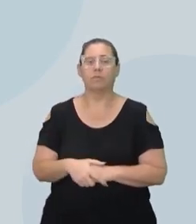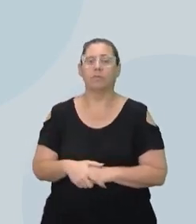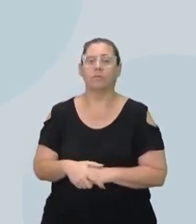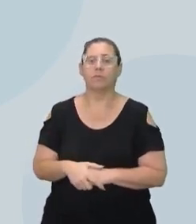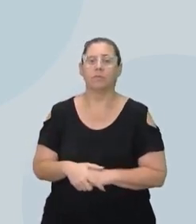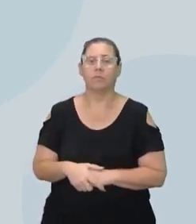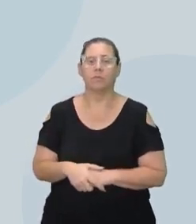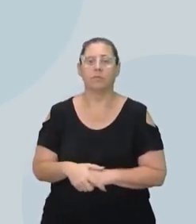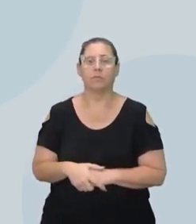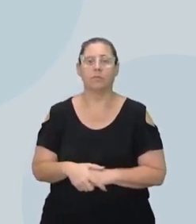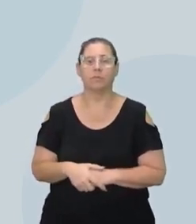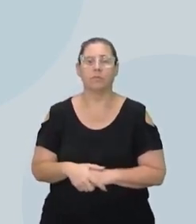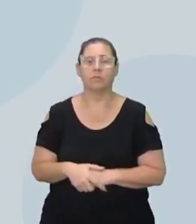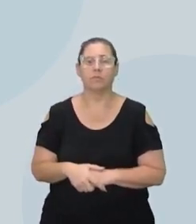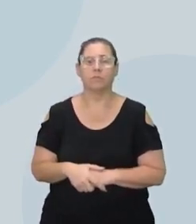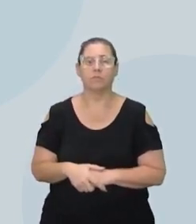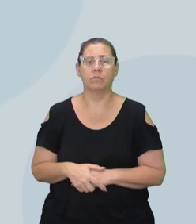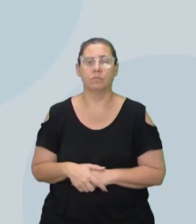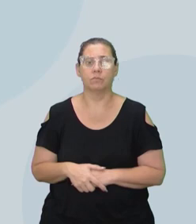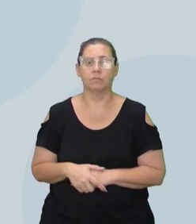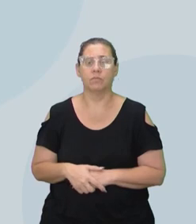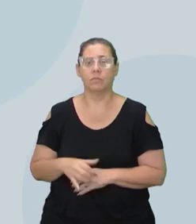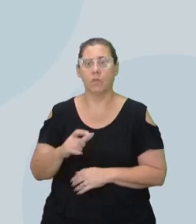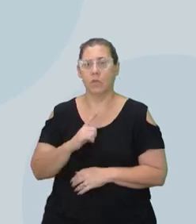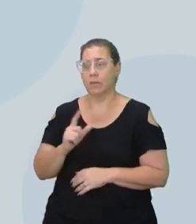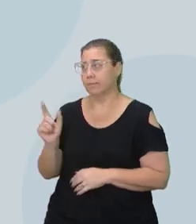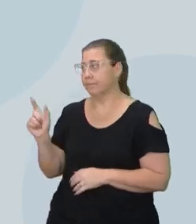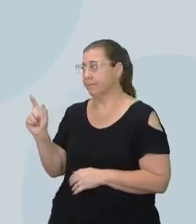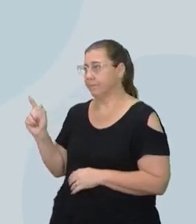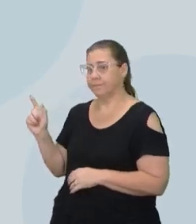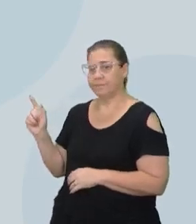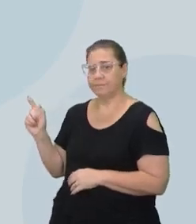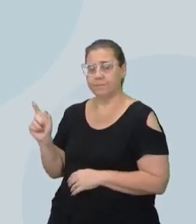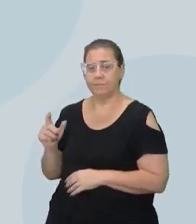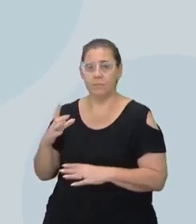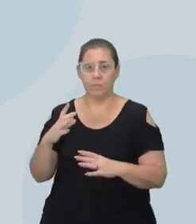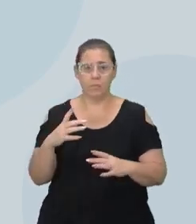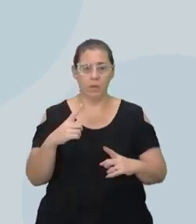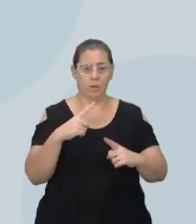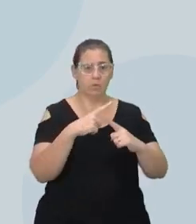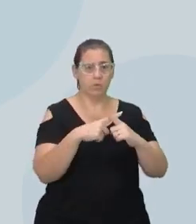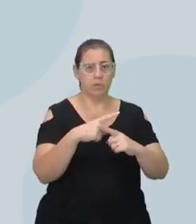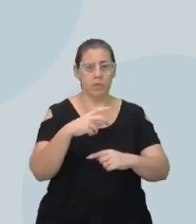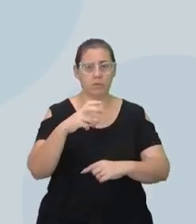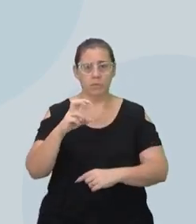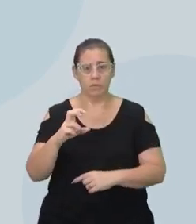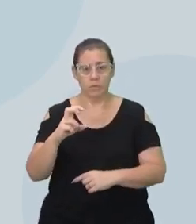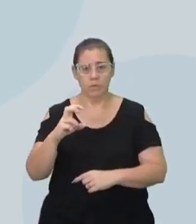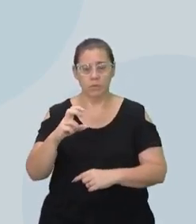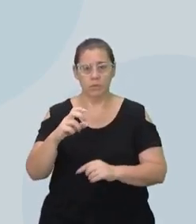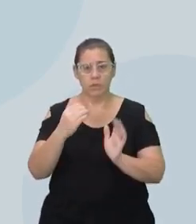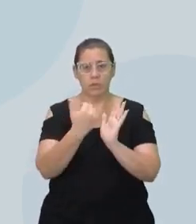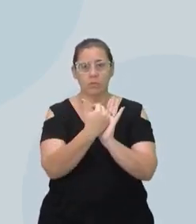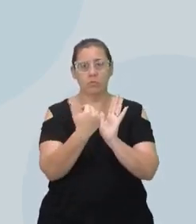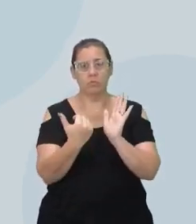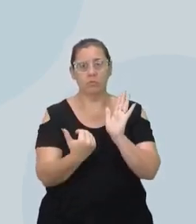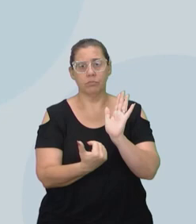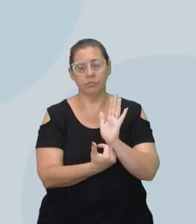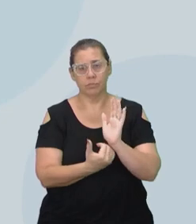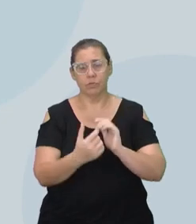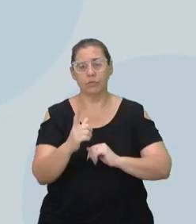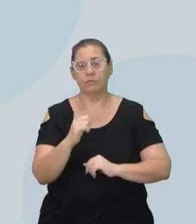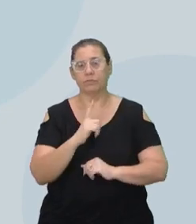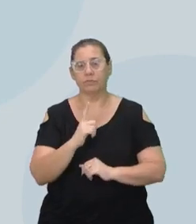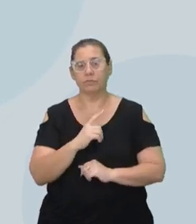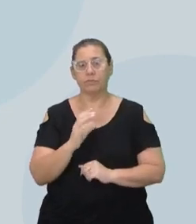bonitinho. Então, vamos lá. Se a gente pegar, multiplicar por 5 e subtrair, nós